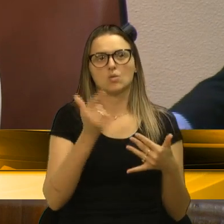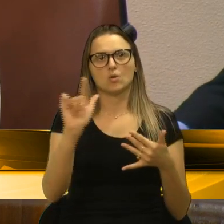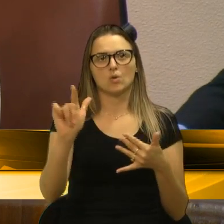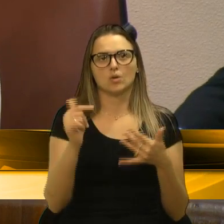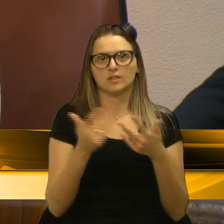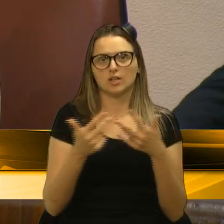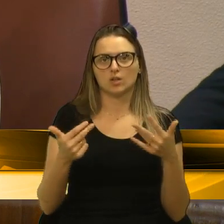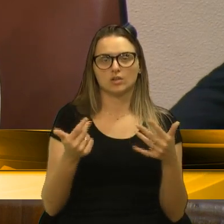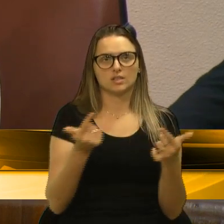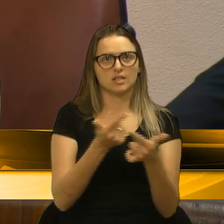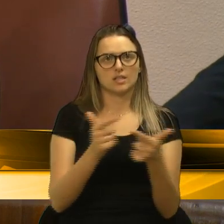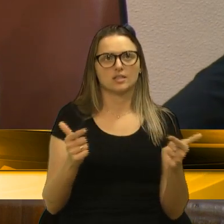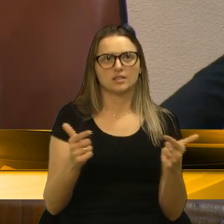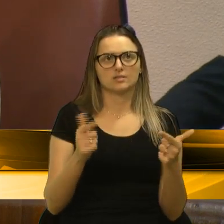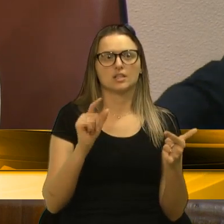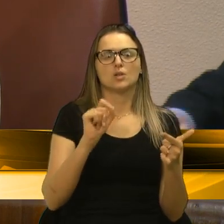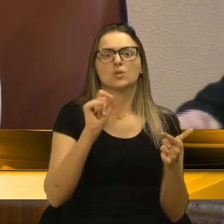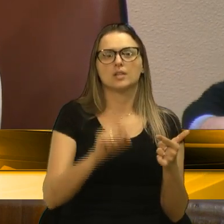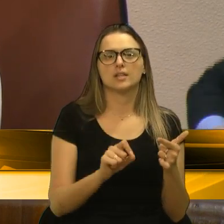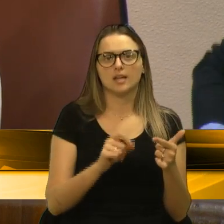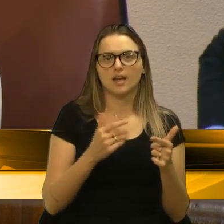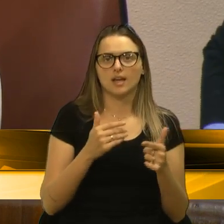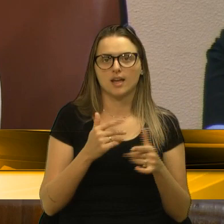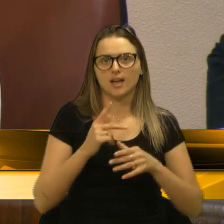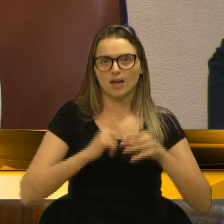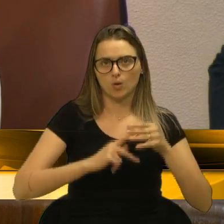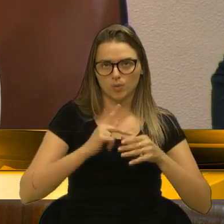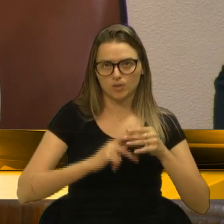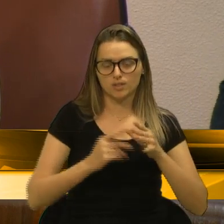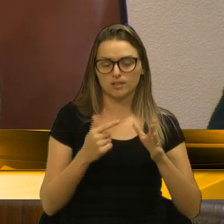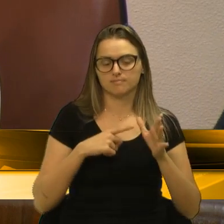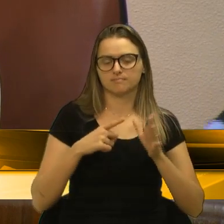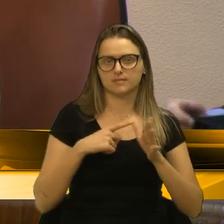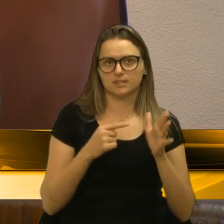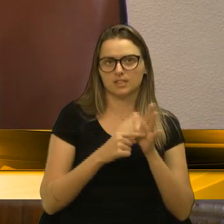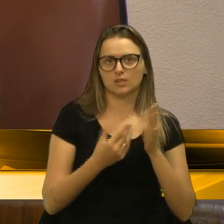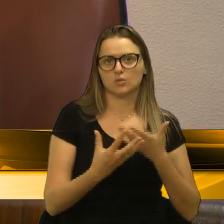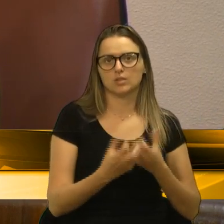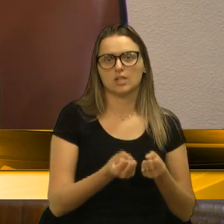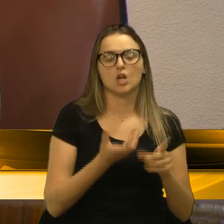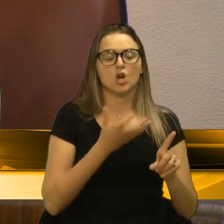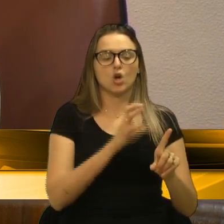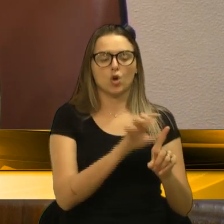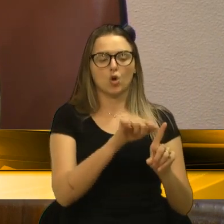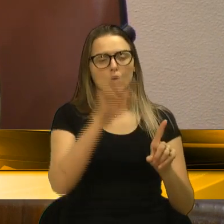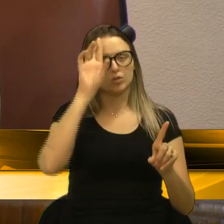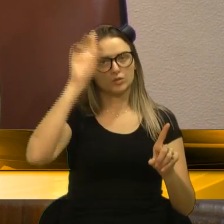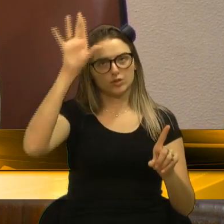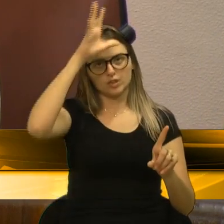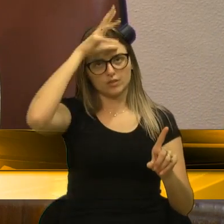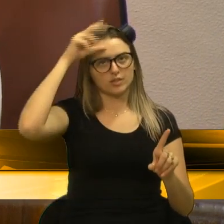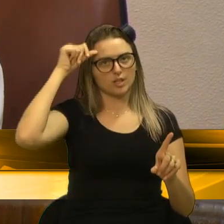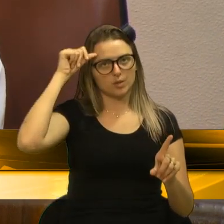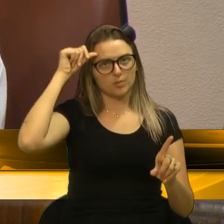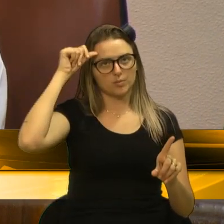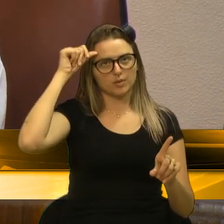há senão a conclusão pela procedência da denúncia contra o prefeito municipal de Caxias do Sul quanto à ocorrência